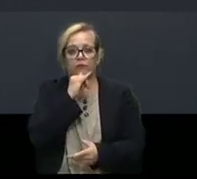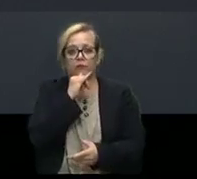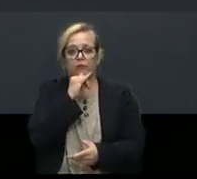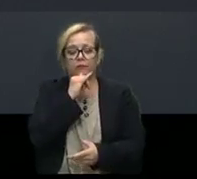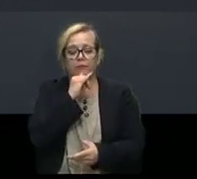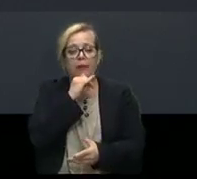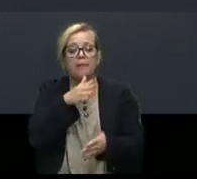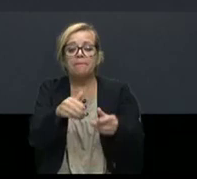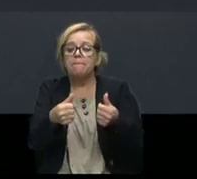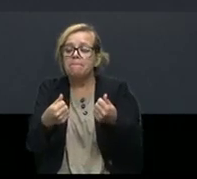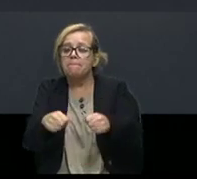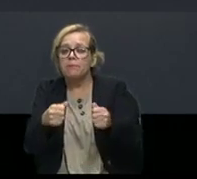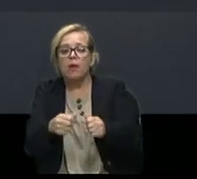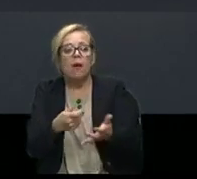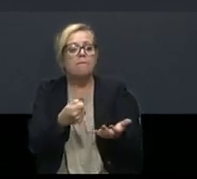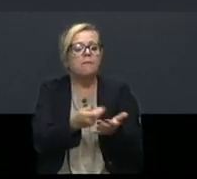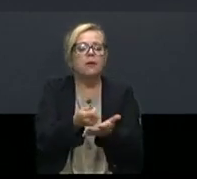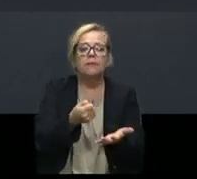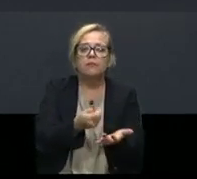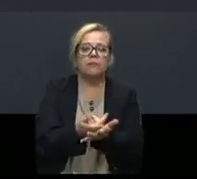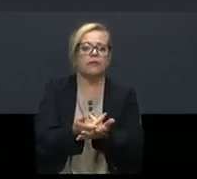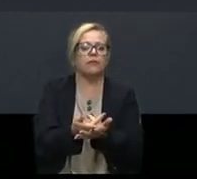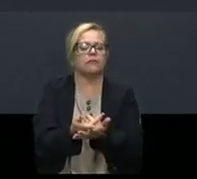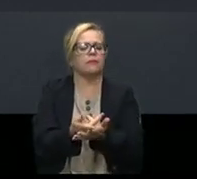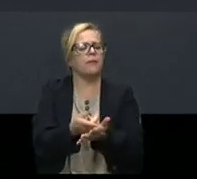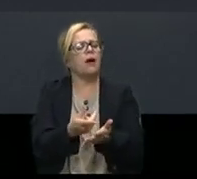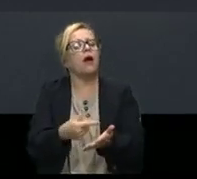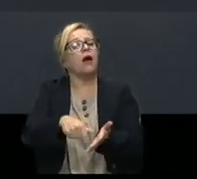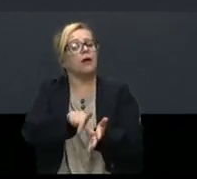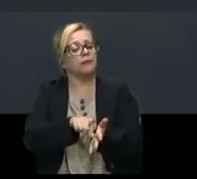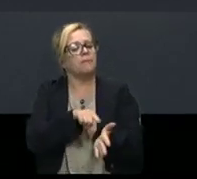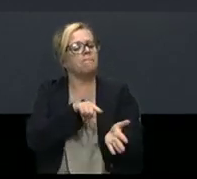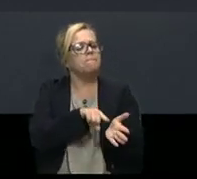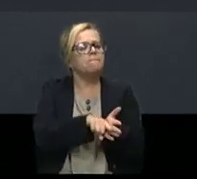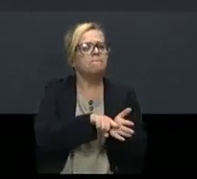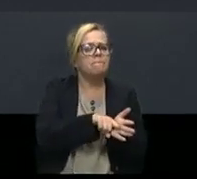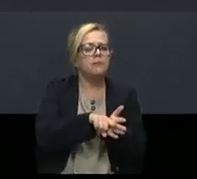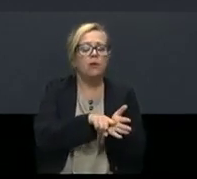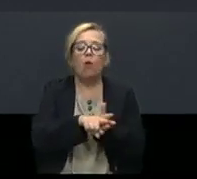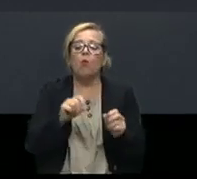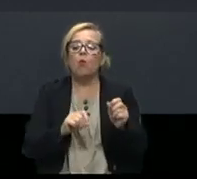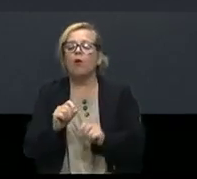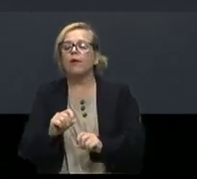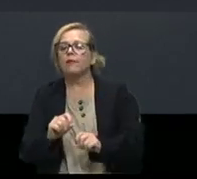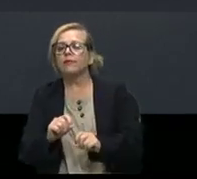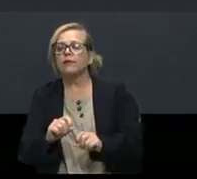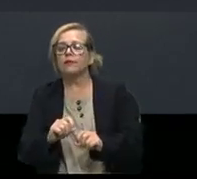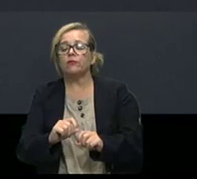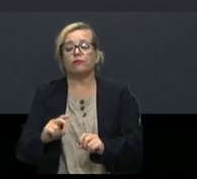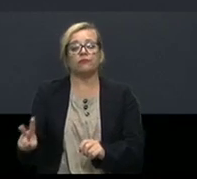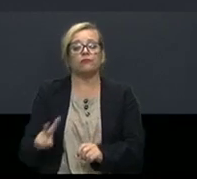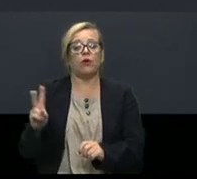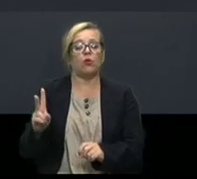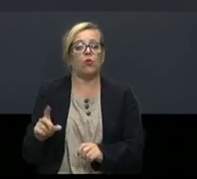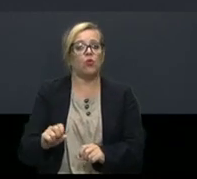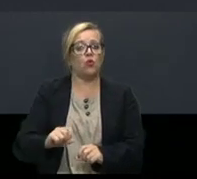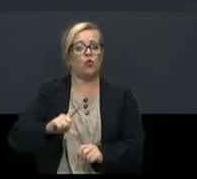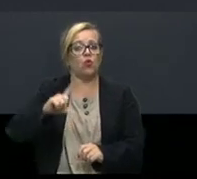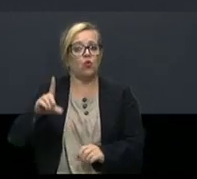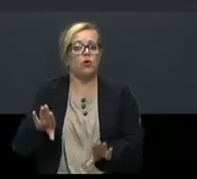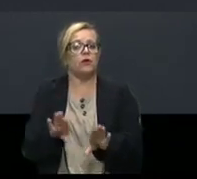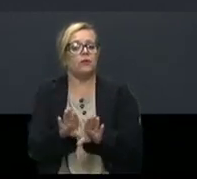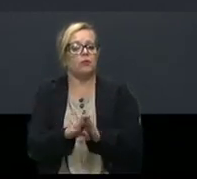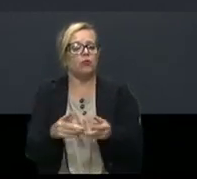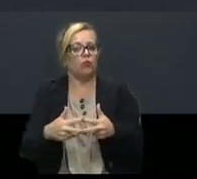e da demanda. Nesse caso, são feitas muitas pesquisas para verificar a relação entre aumento de preço e aumento da demanda